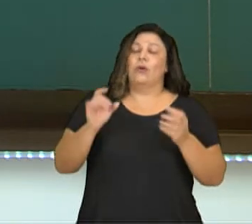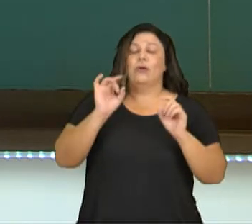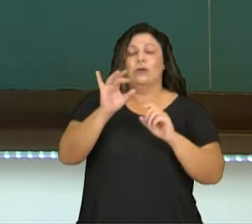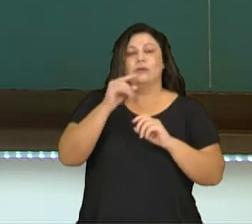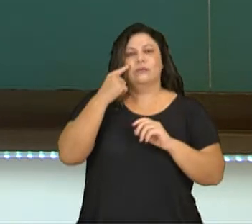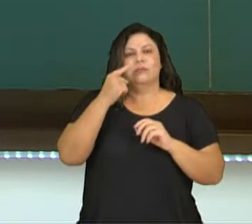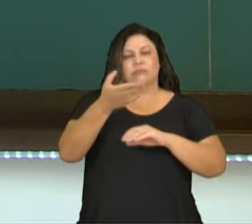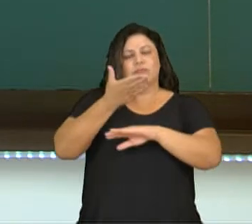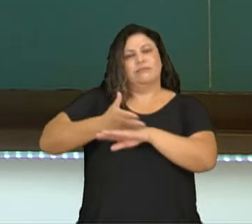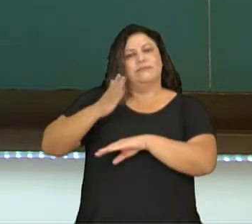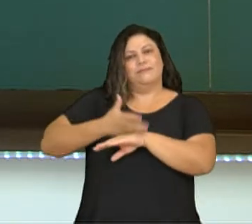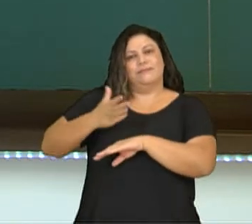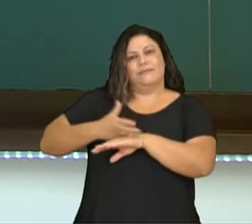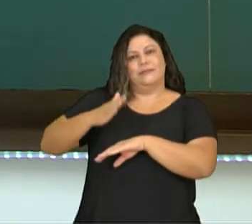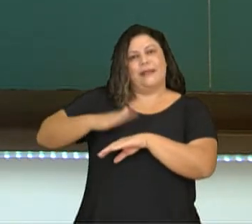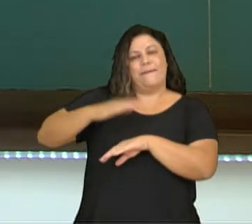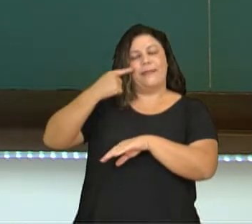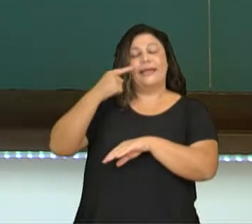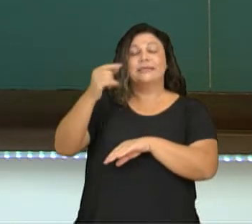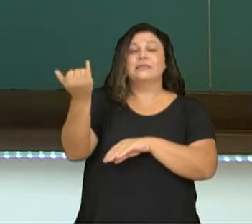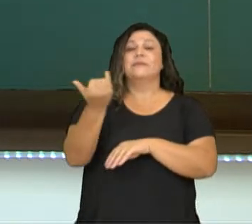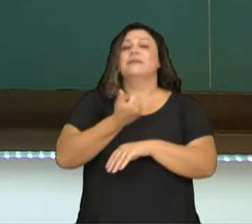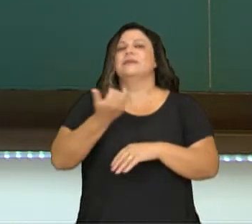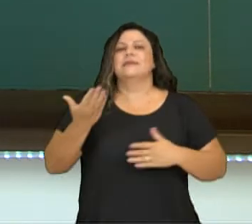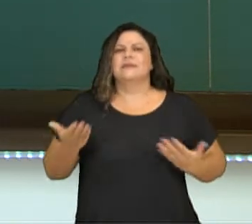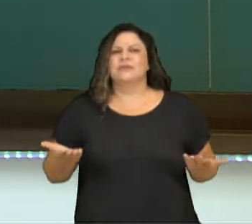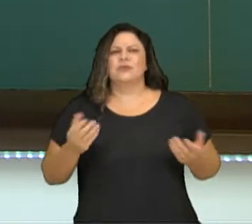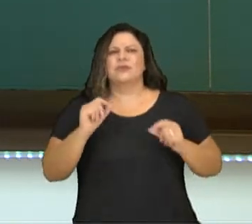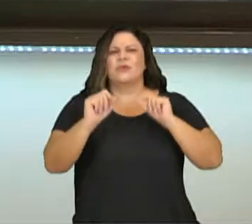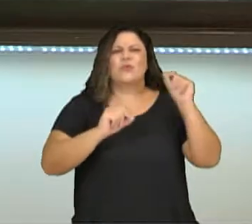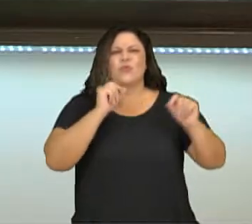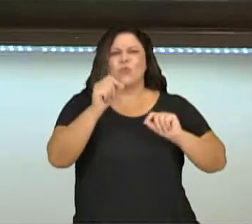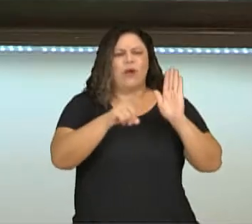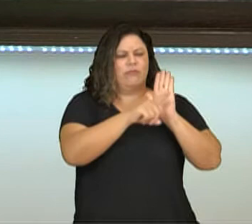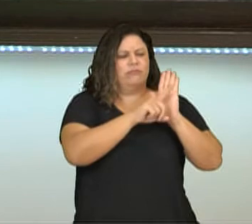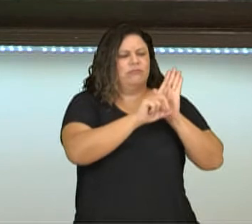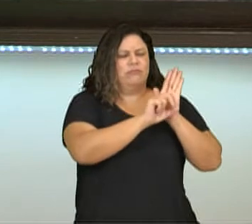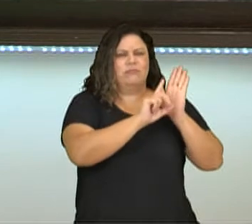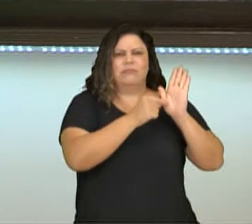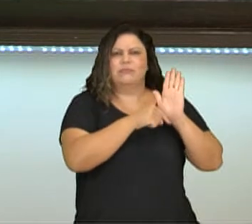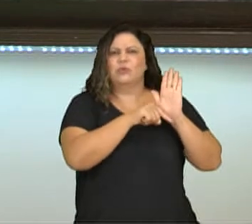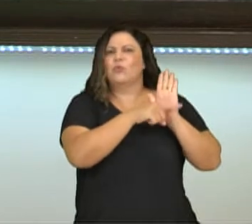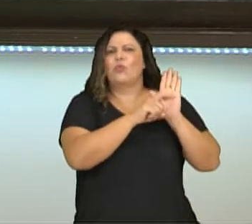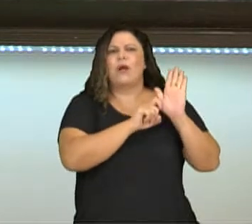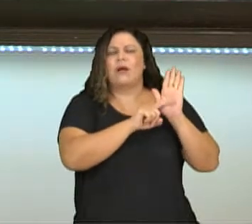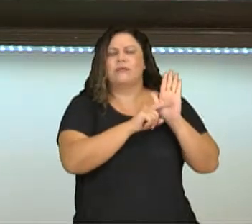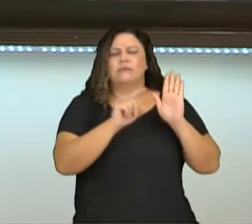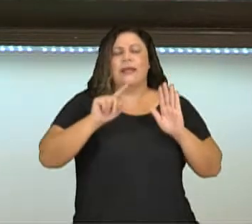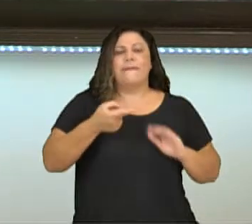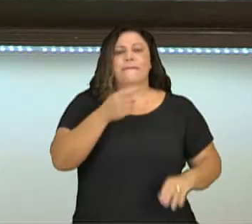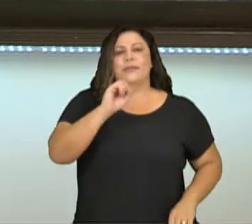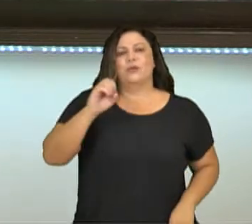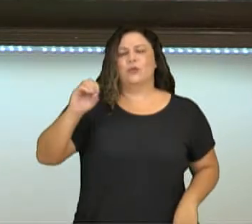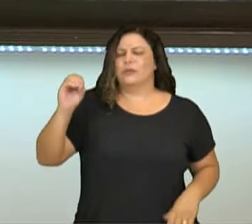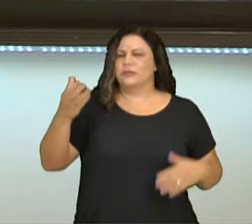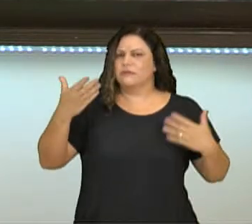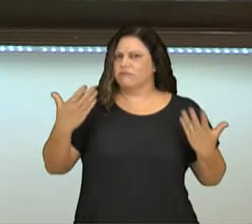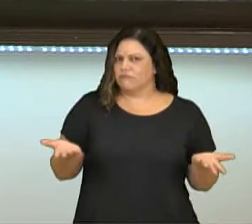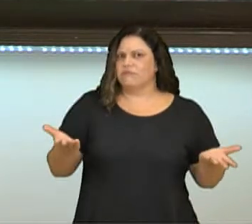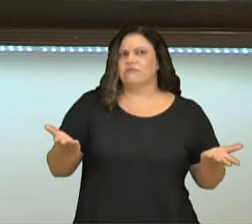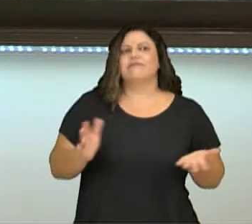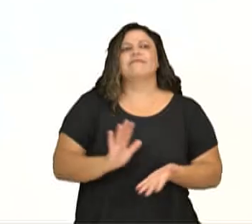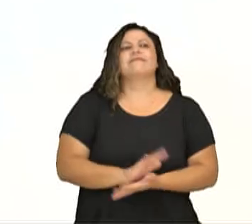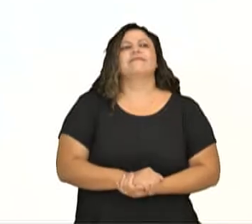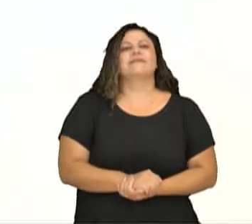a gente praticar mais um pouquinho, eu quero que vocês me digam aí a qual quadrante pertence o ângulo de 1080 graus. Será que ele está em algum